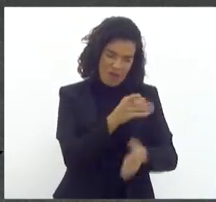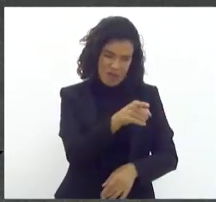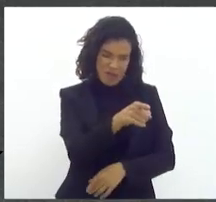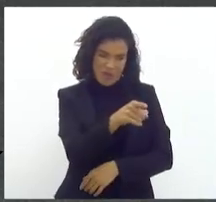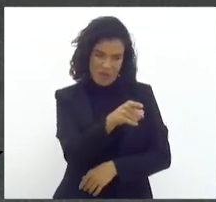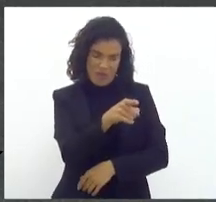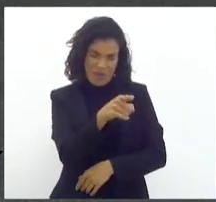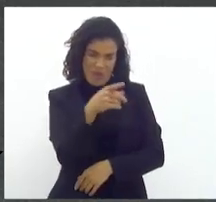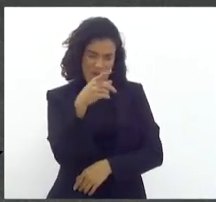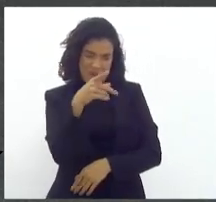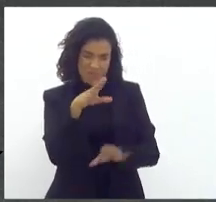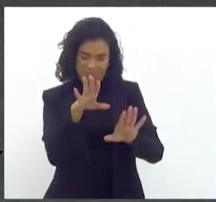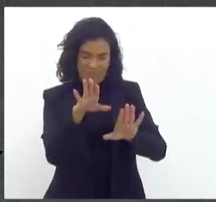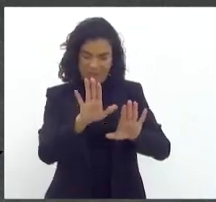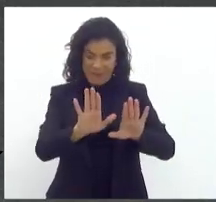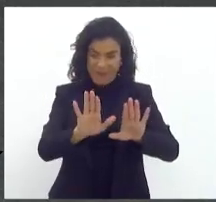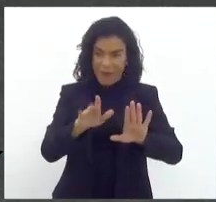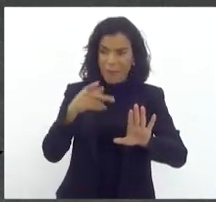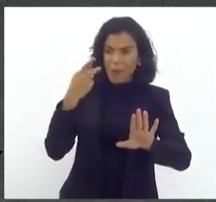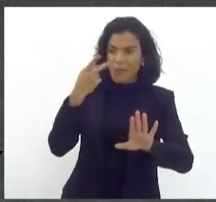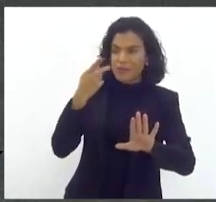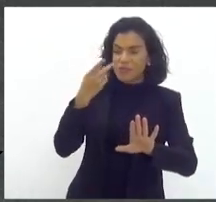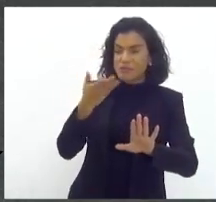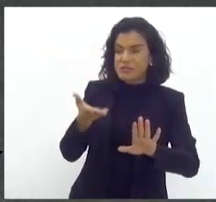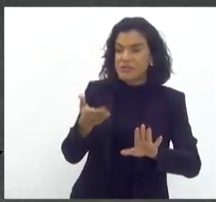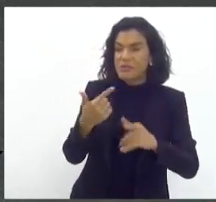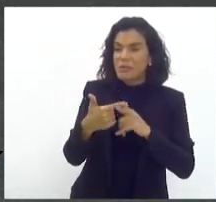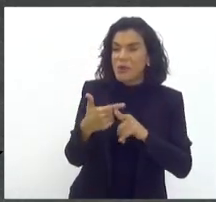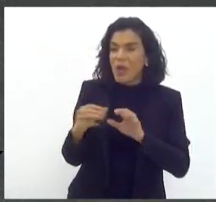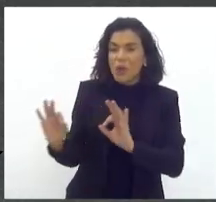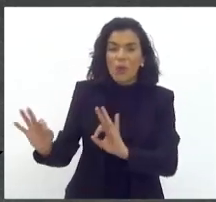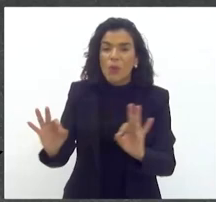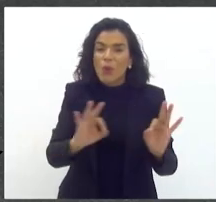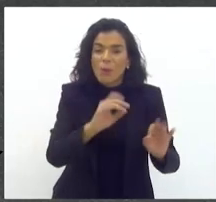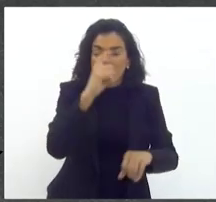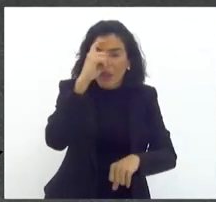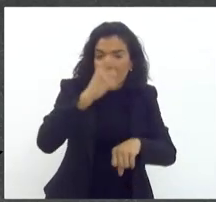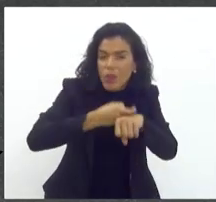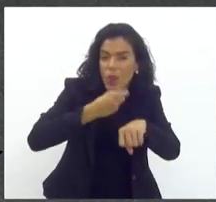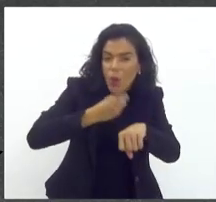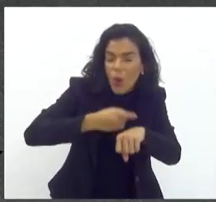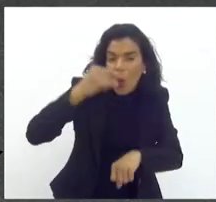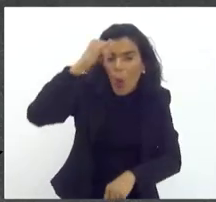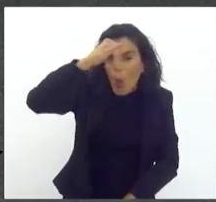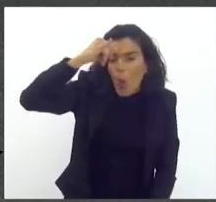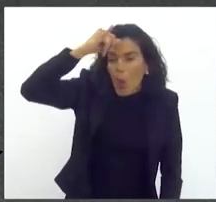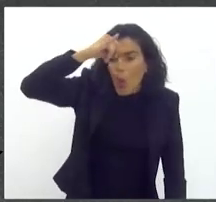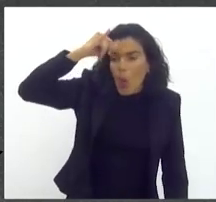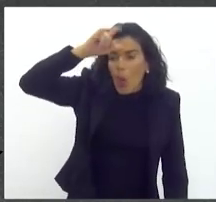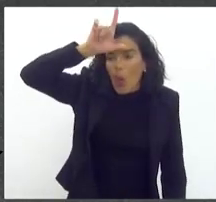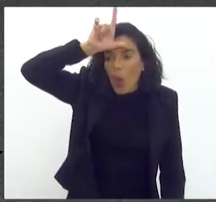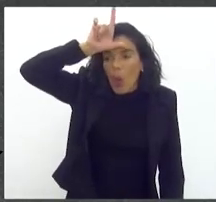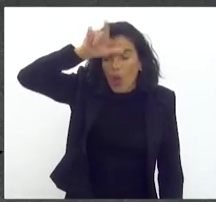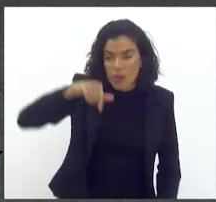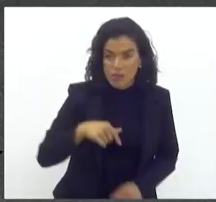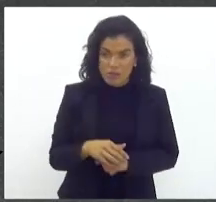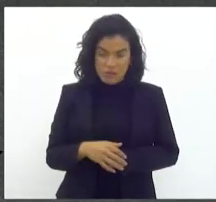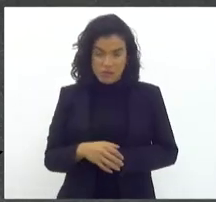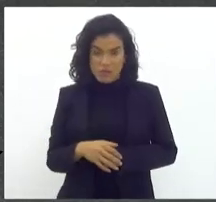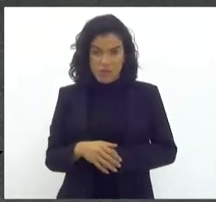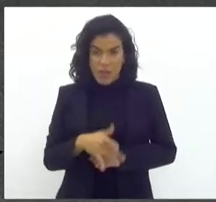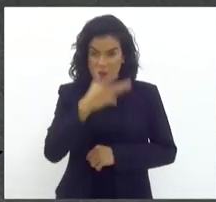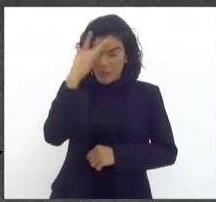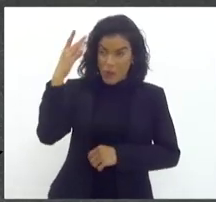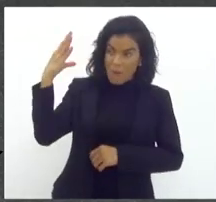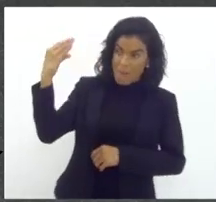na política né porque evidentemente não tem ninguém tolo quando alguém fala e a gente